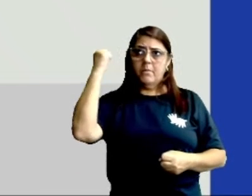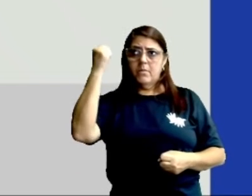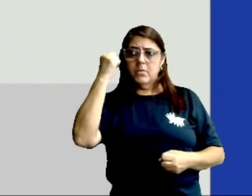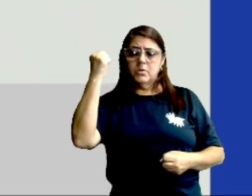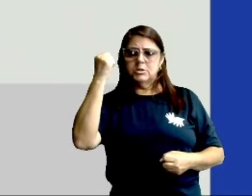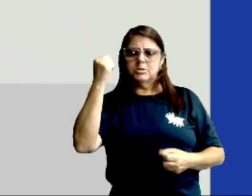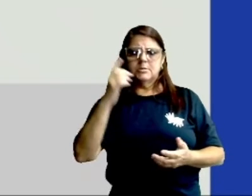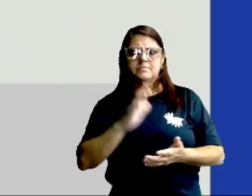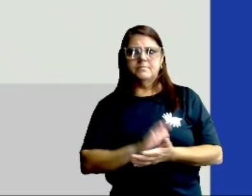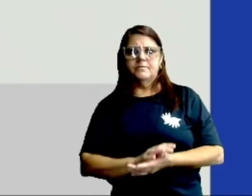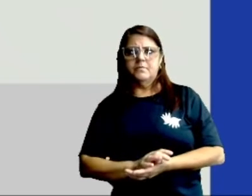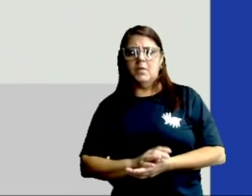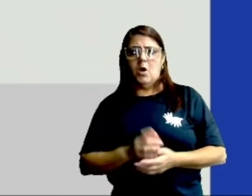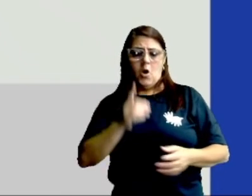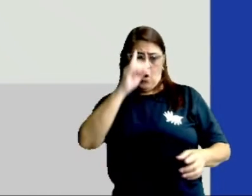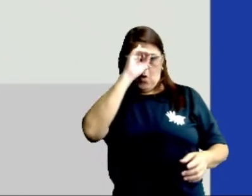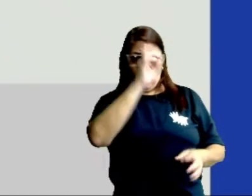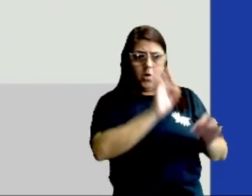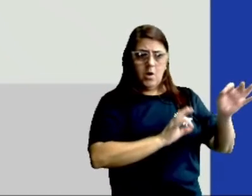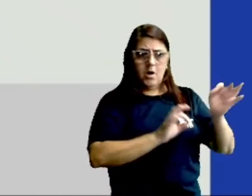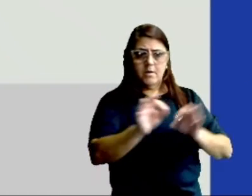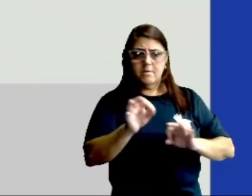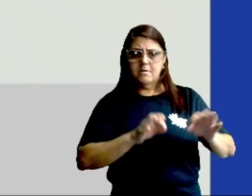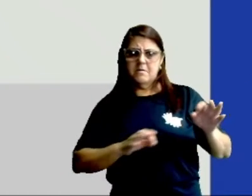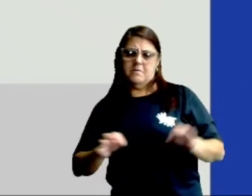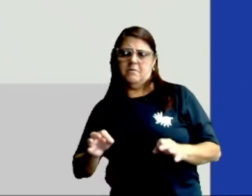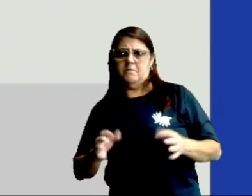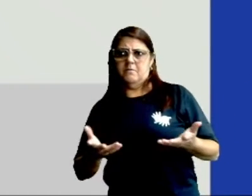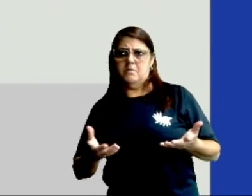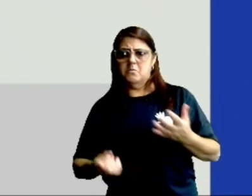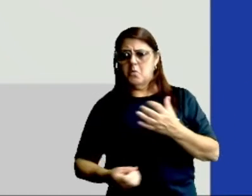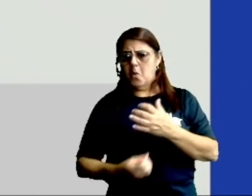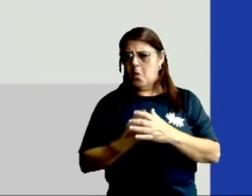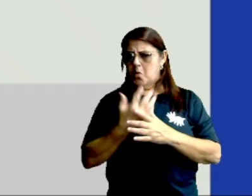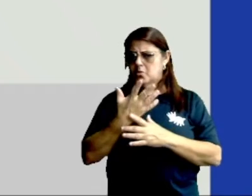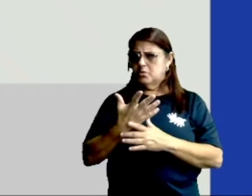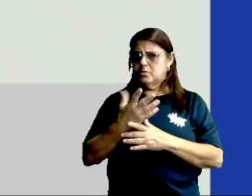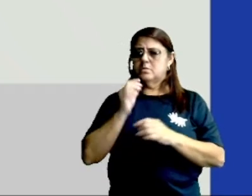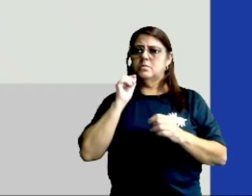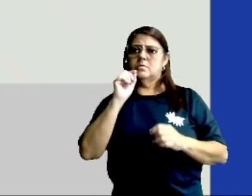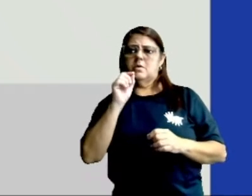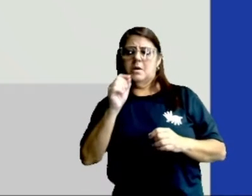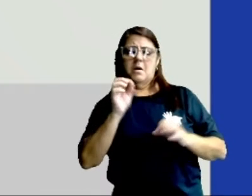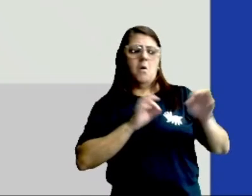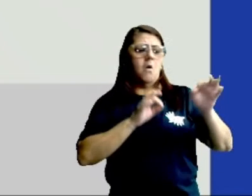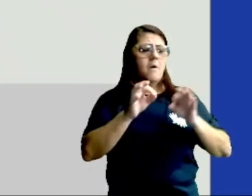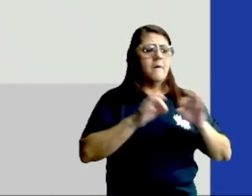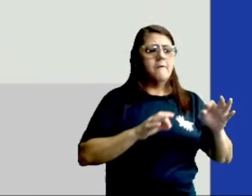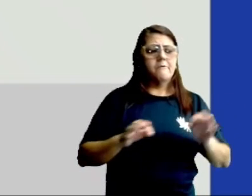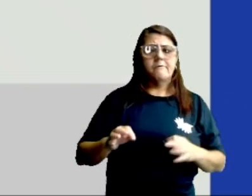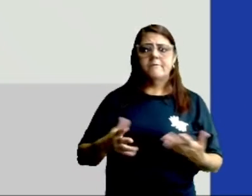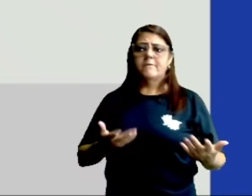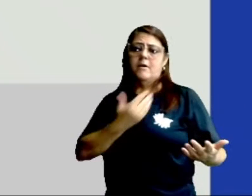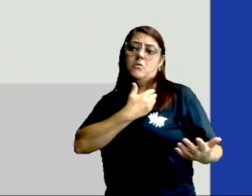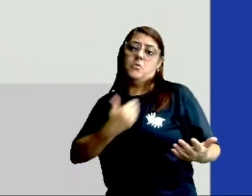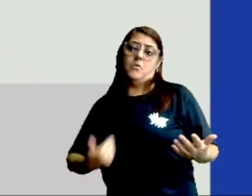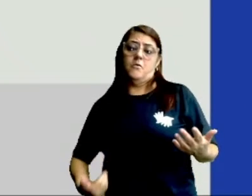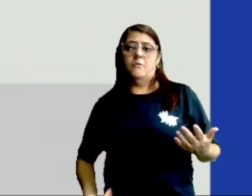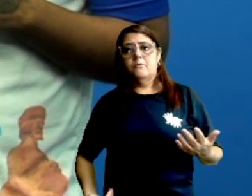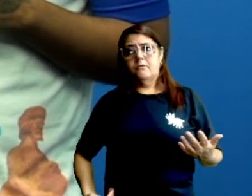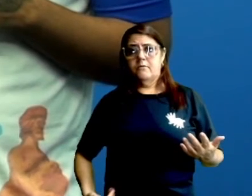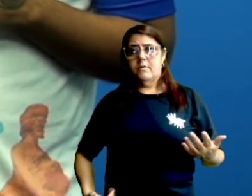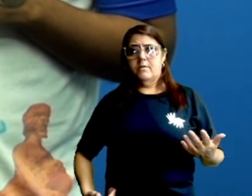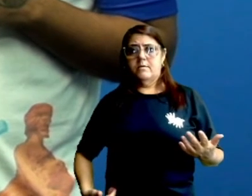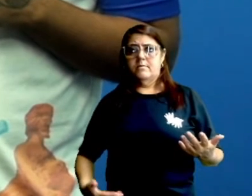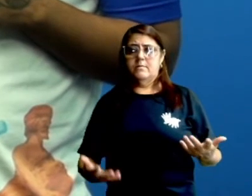ele define os objetivos do governo né O que é que deveria ser construído no governo de que forma né De que